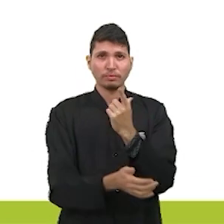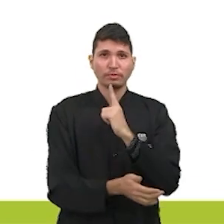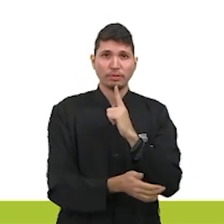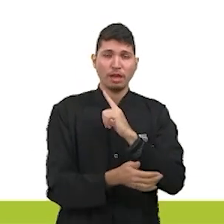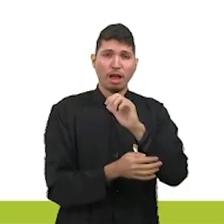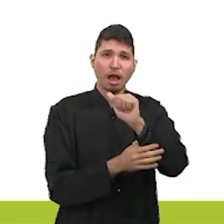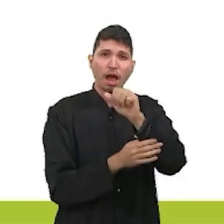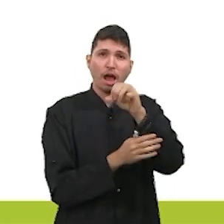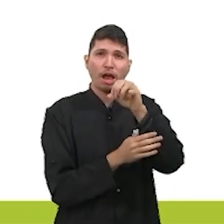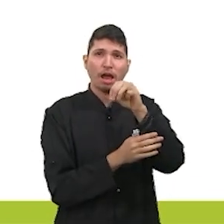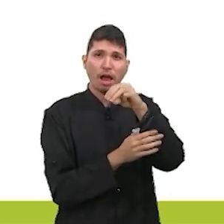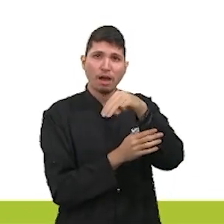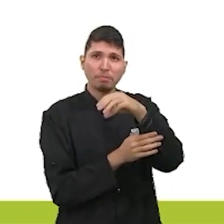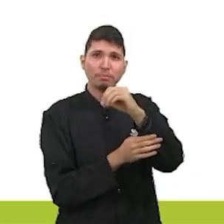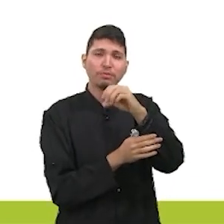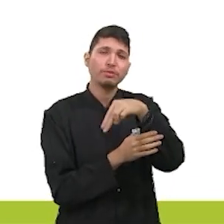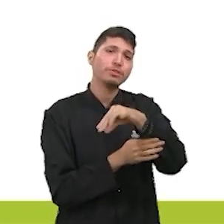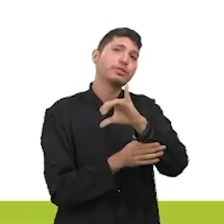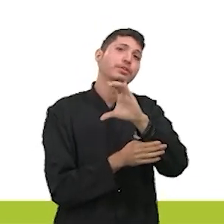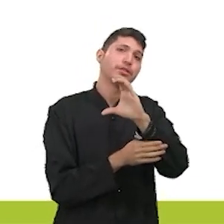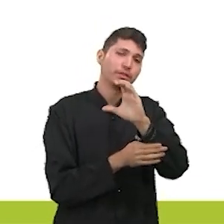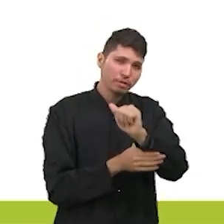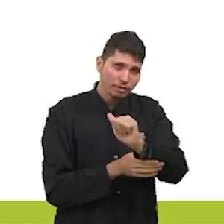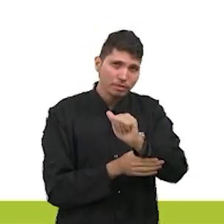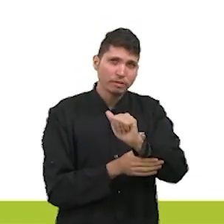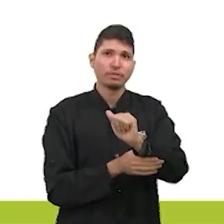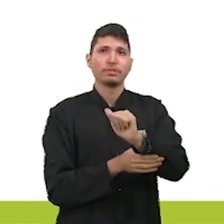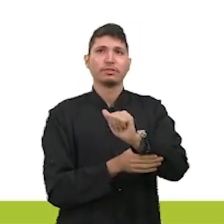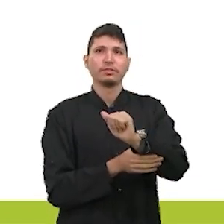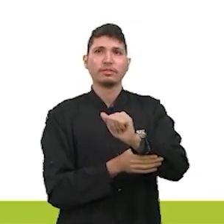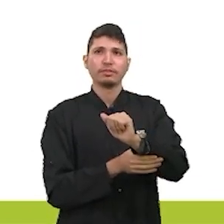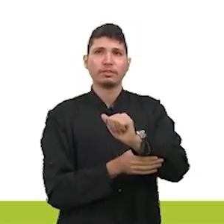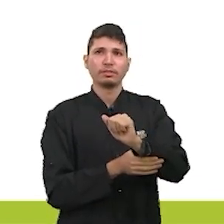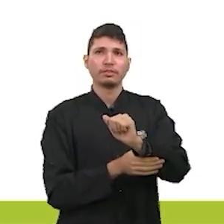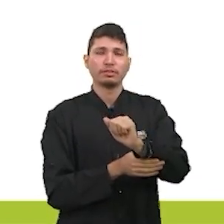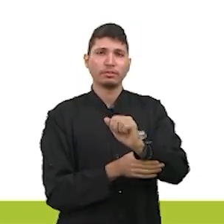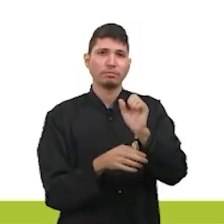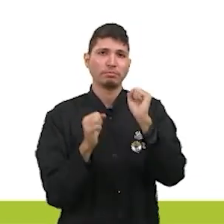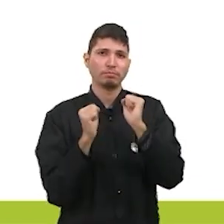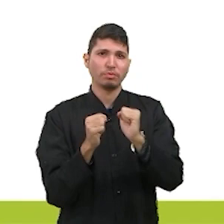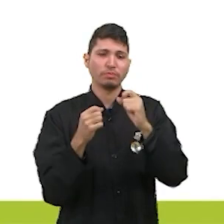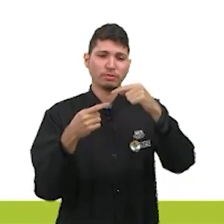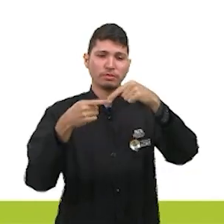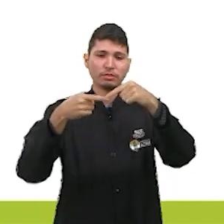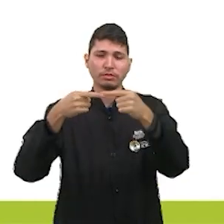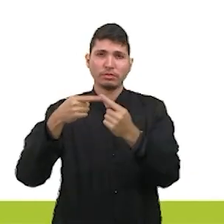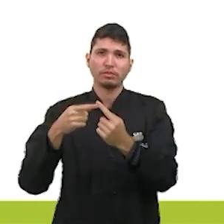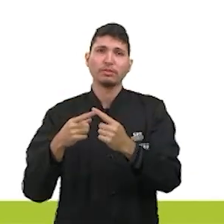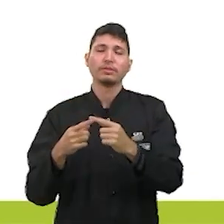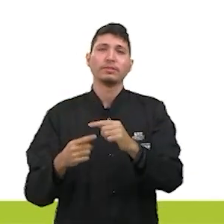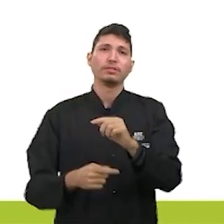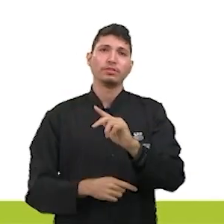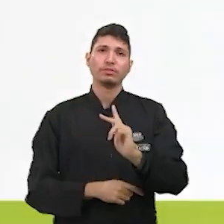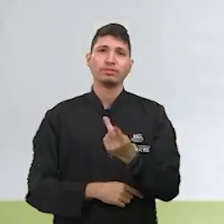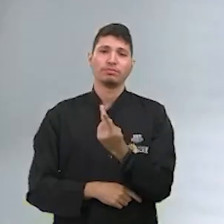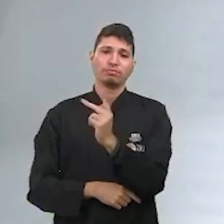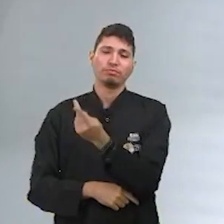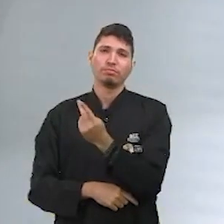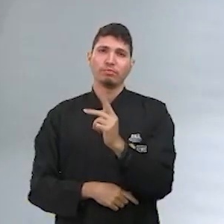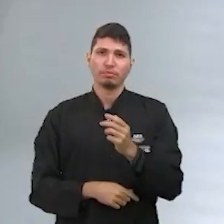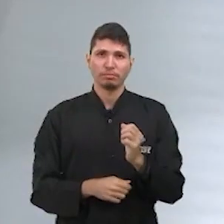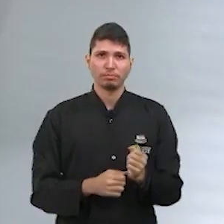amônia, NH3. A amônia, ela também pode fazer ligação de hidrogênio, porque na amônia eu vou ter os